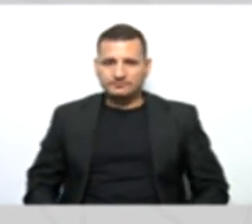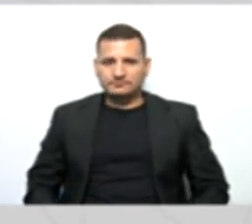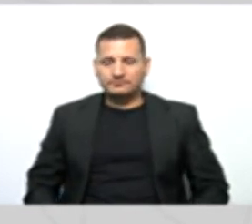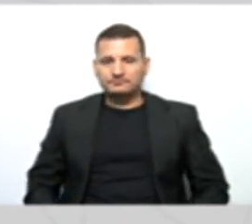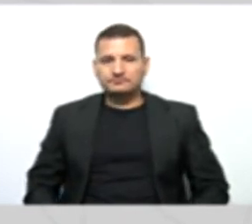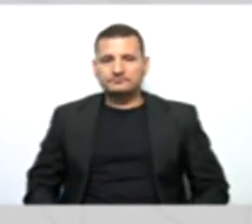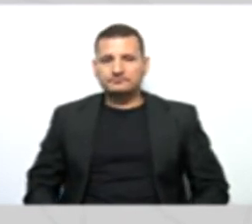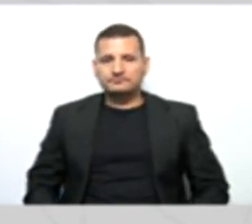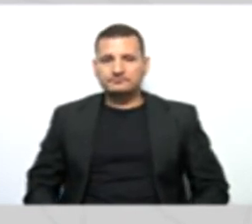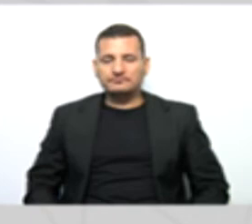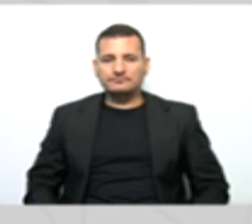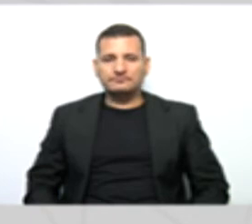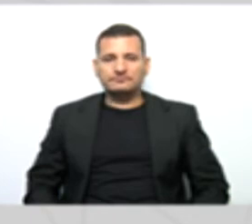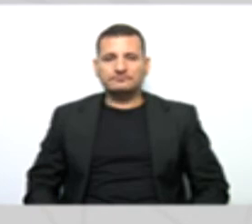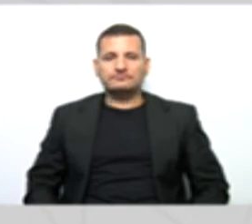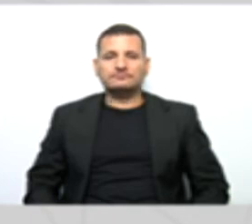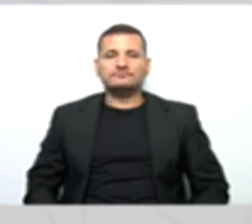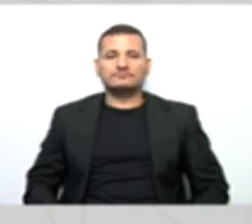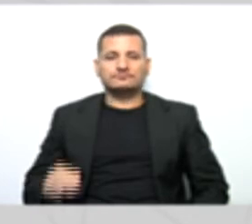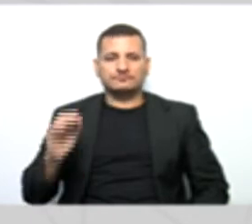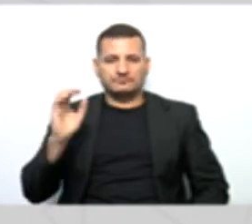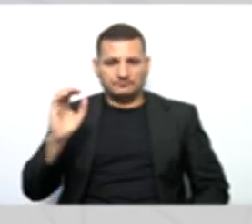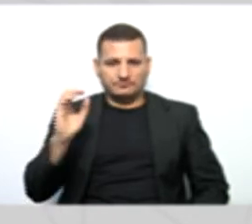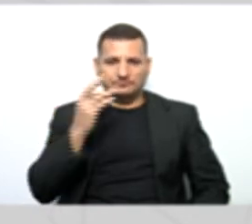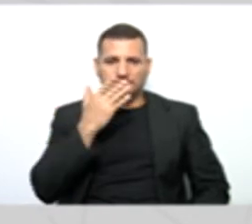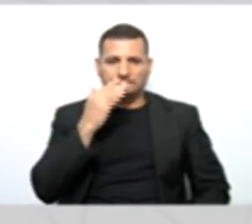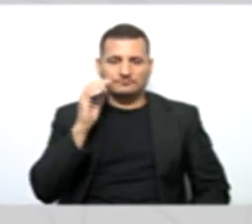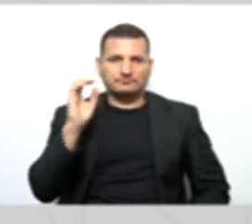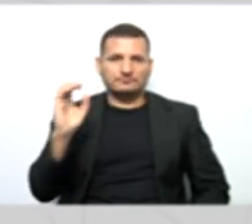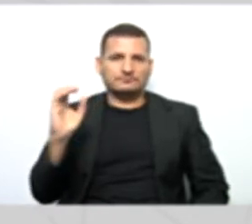cor. Recebe o parâmetro C.